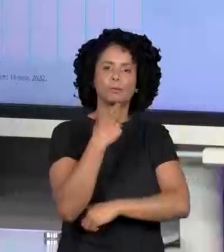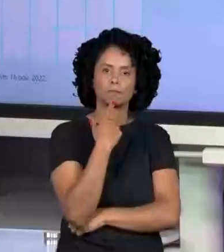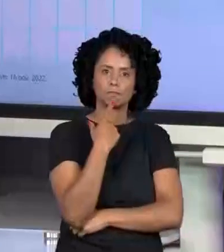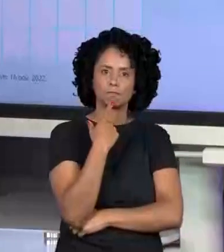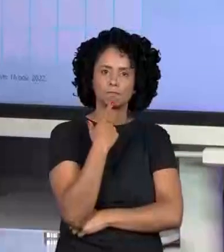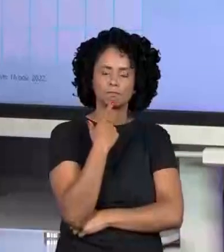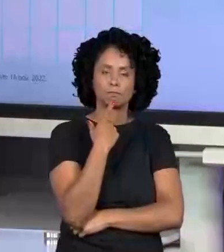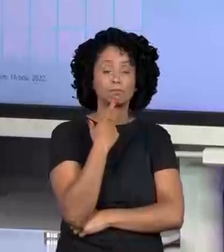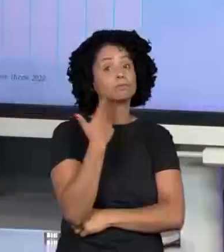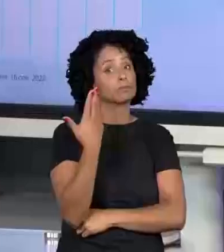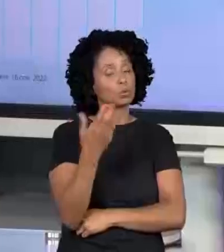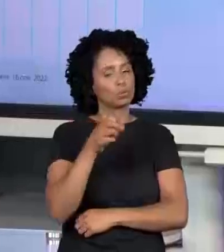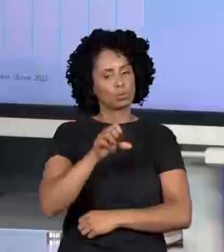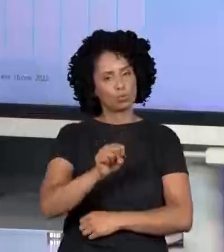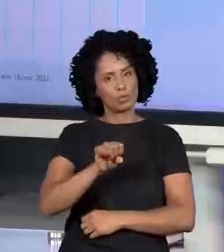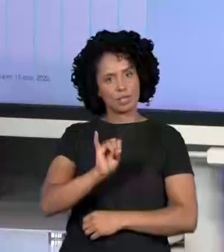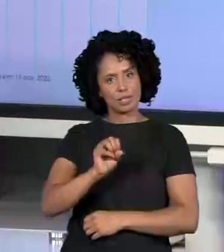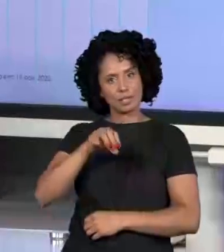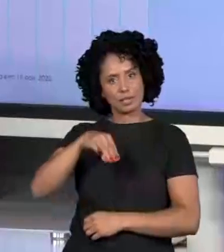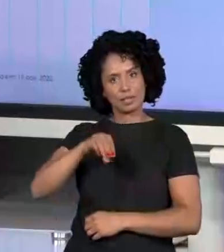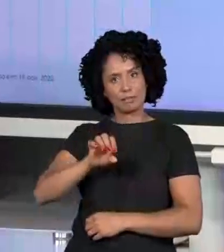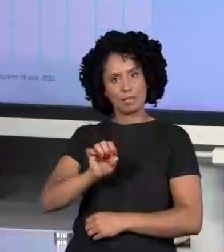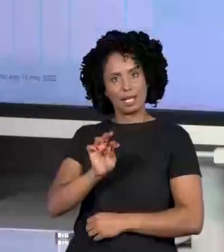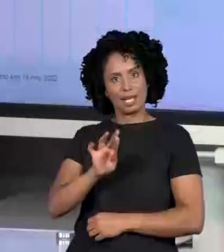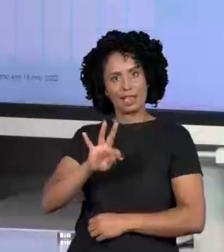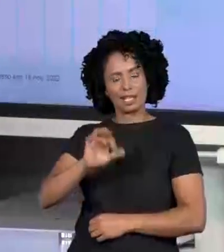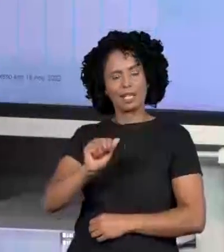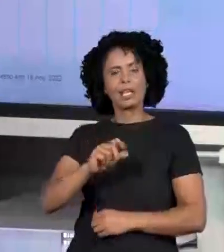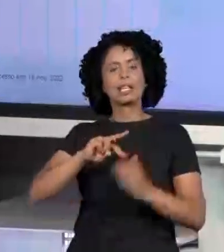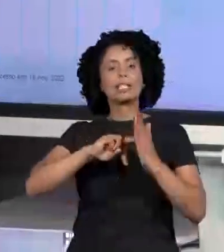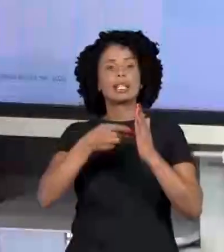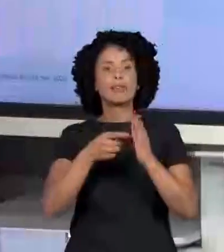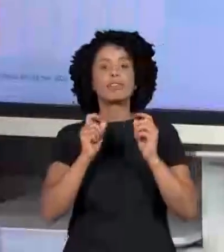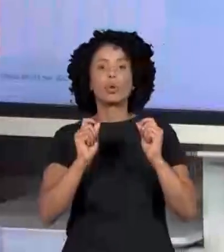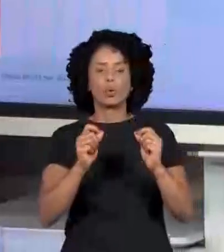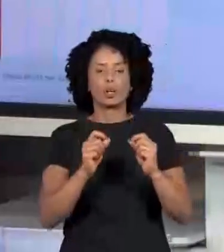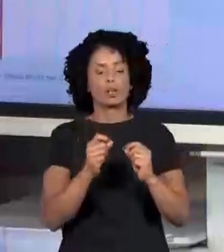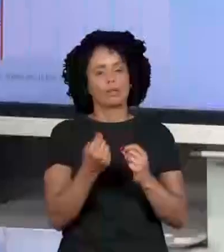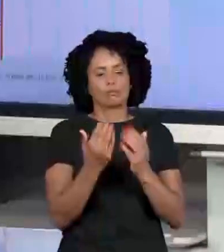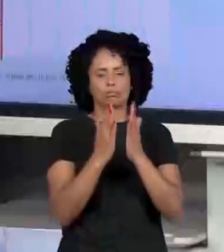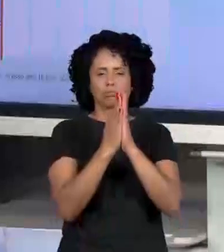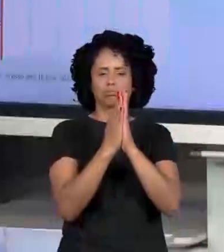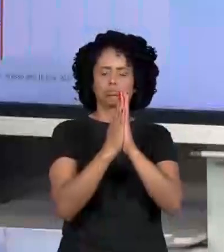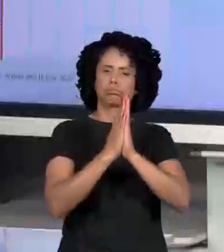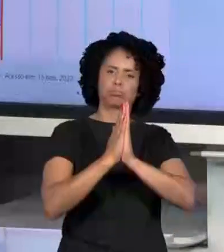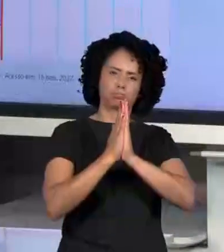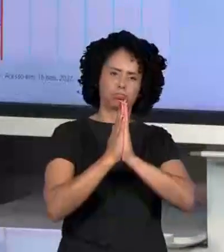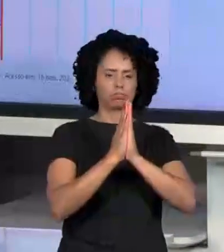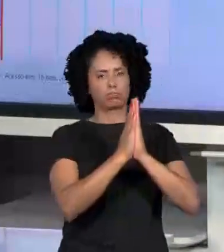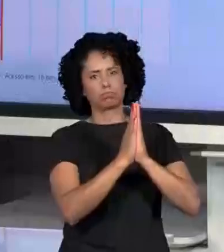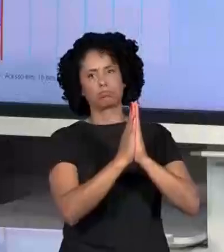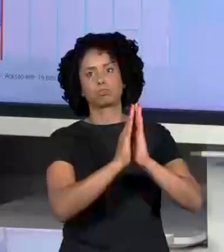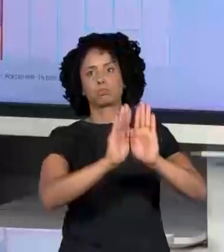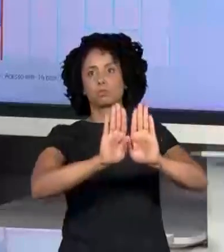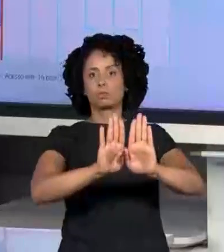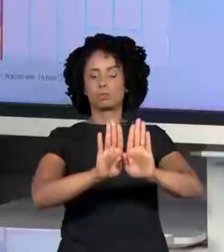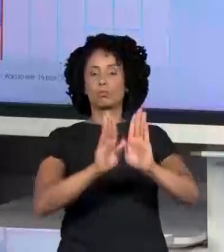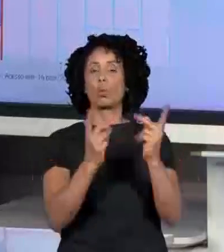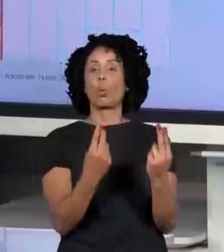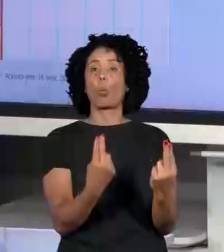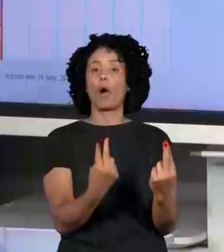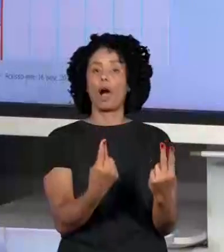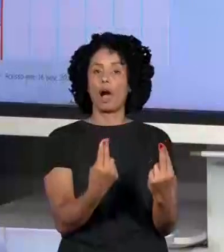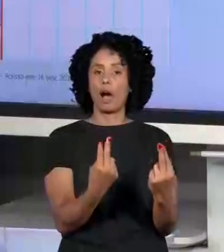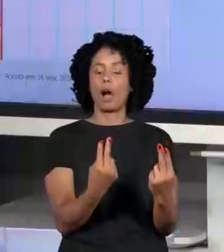é quando a gente passa lá na metade e uma coisa fica exatamente igual à outra do outro lado, não